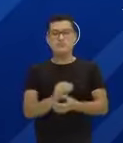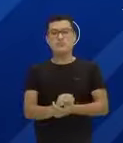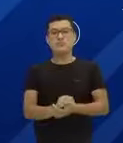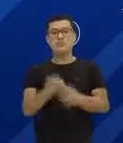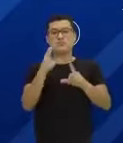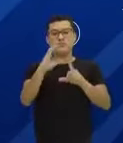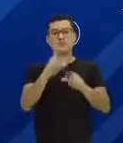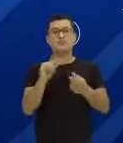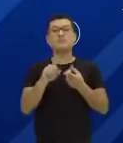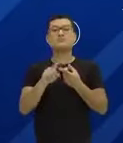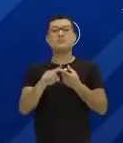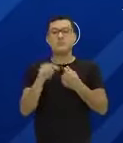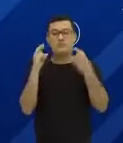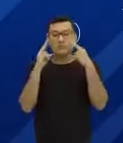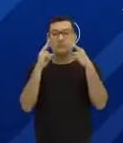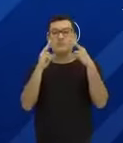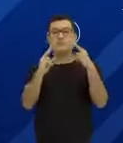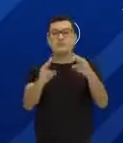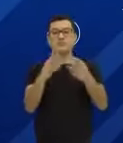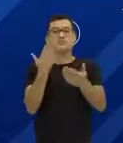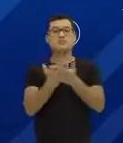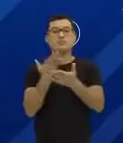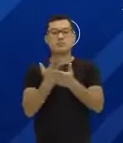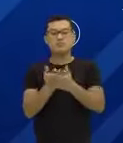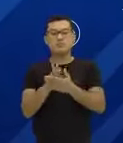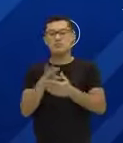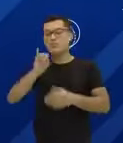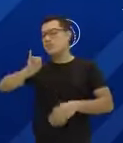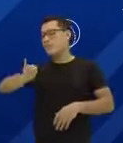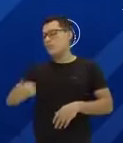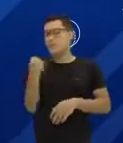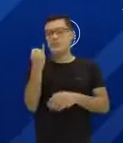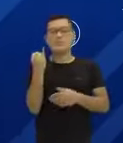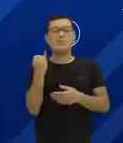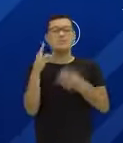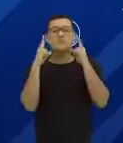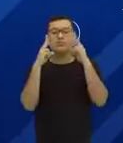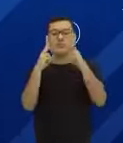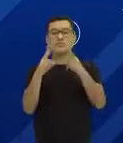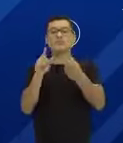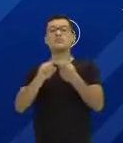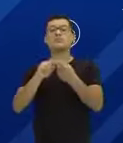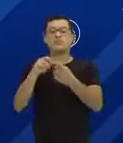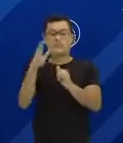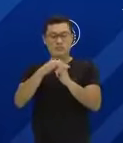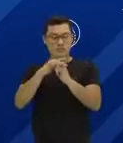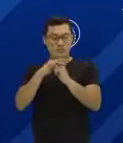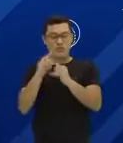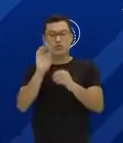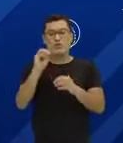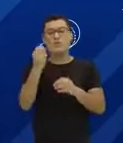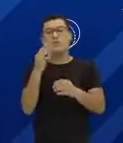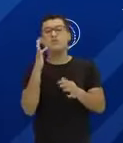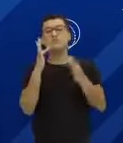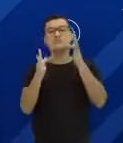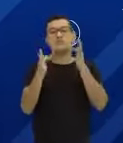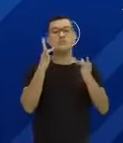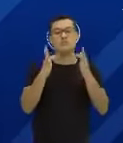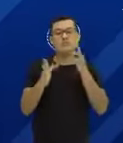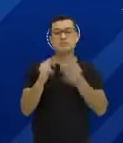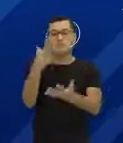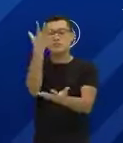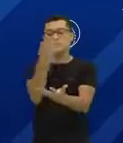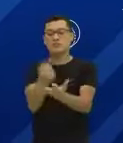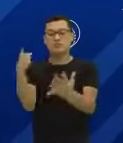www.portalcultura.com.br e também assistir essas aulas. Se preferir, assista pelo YouTube, pela página do Facebook, até mesmo